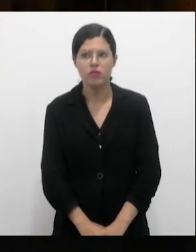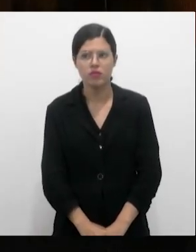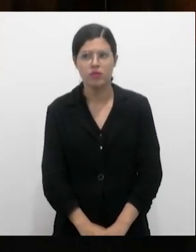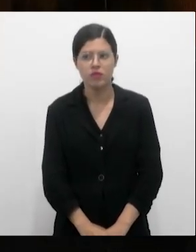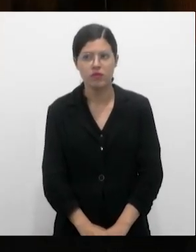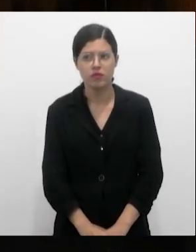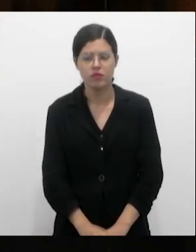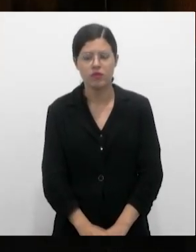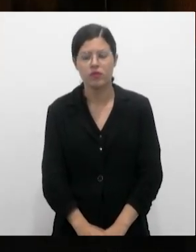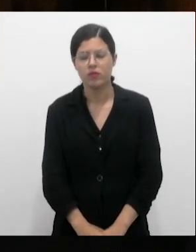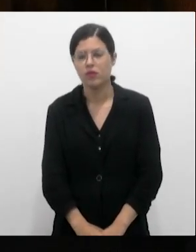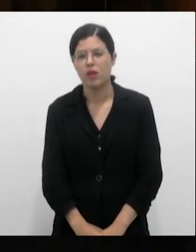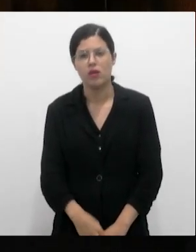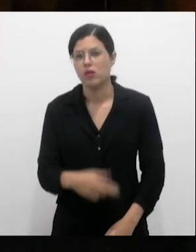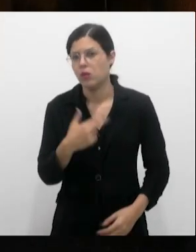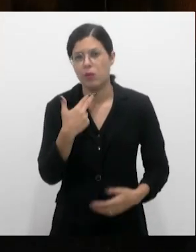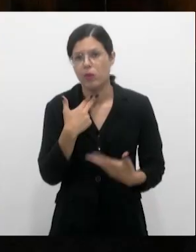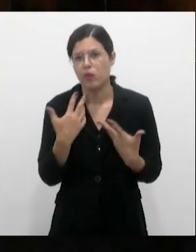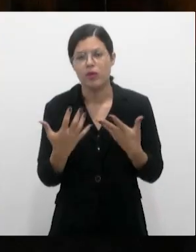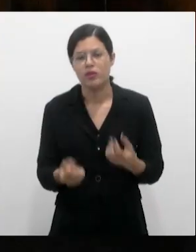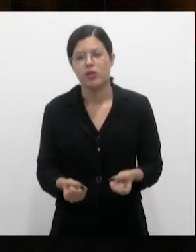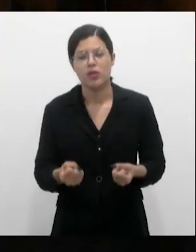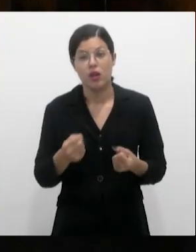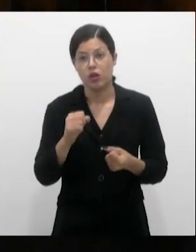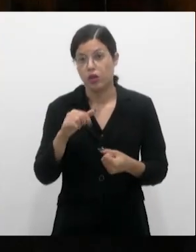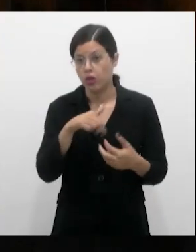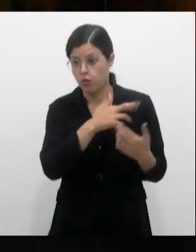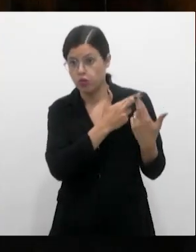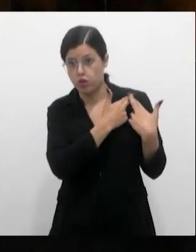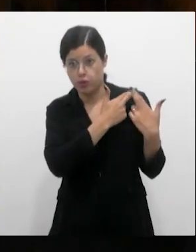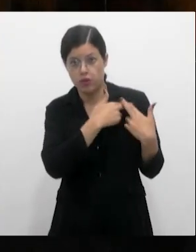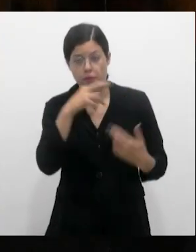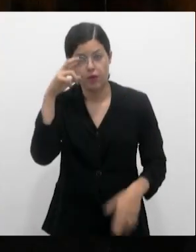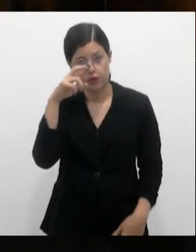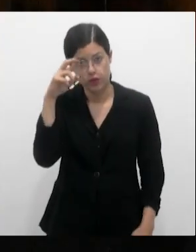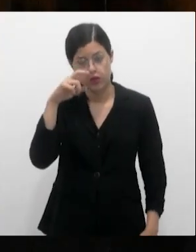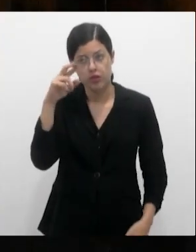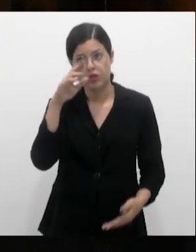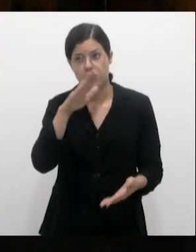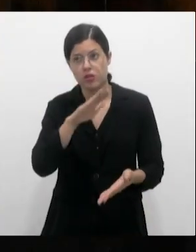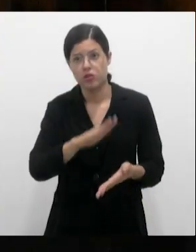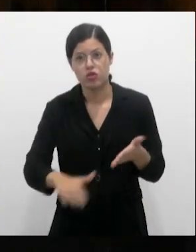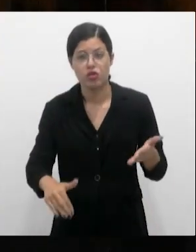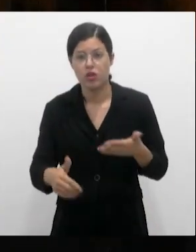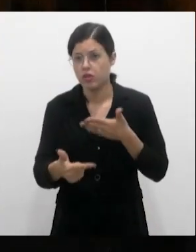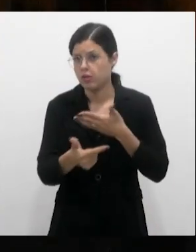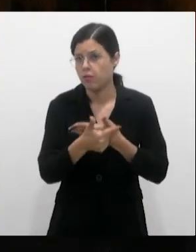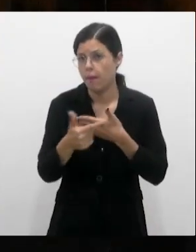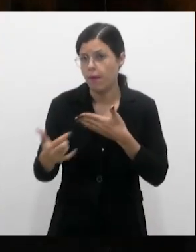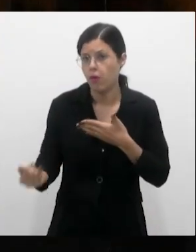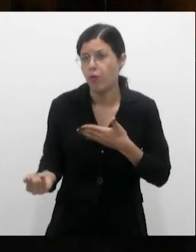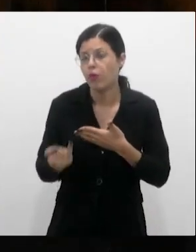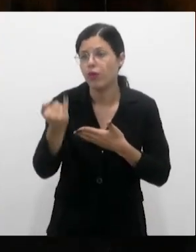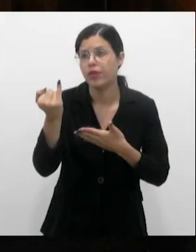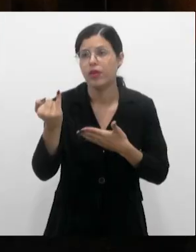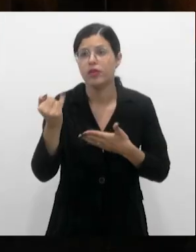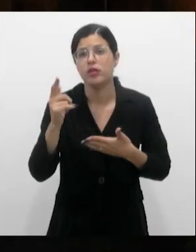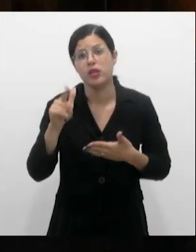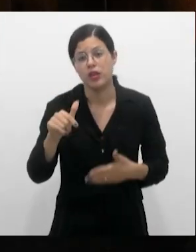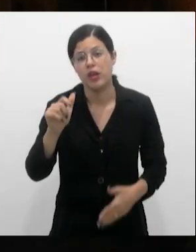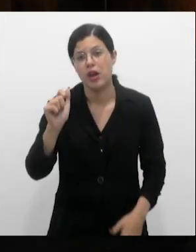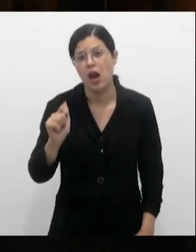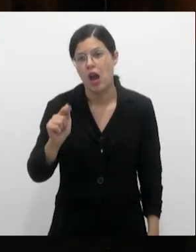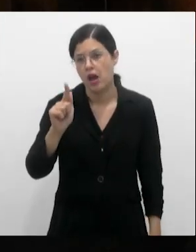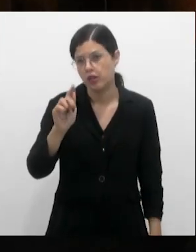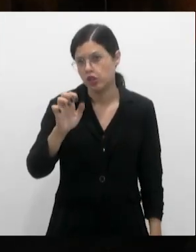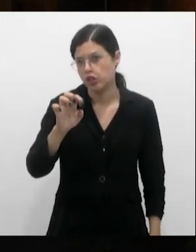Não é possível admitir que o órgão responsável pela fiscalização tenha sido retirado desse papel tão importante, que é a